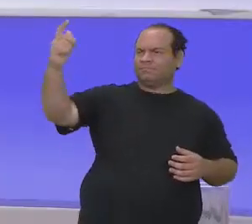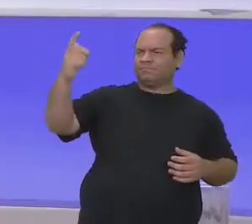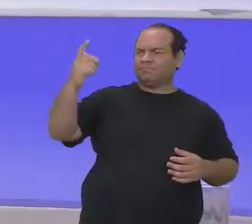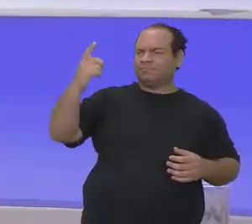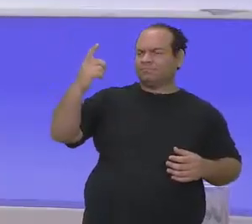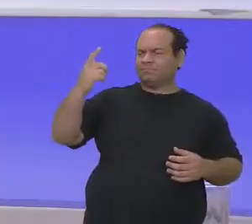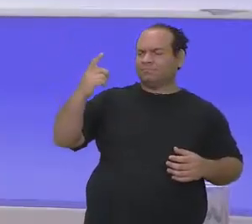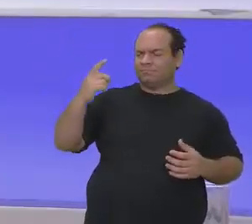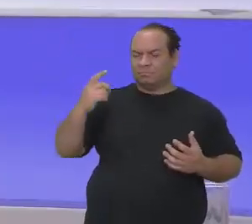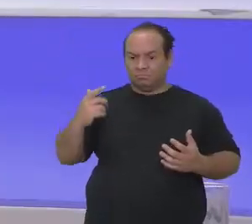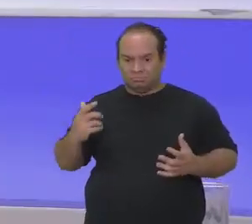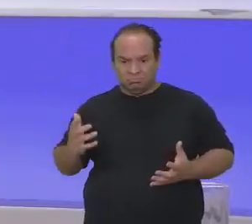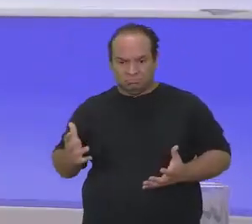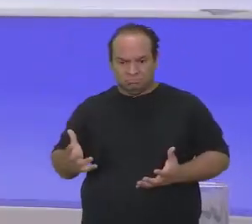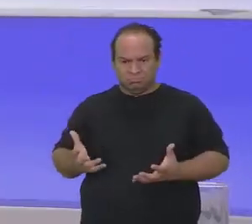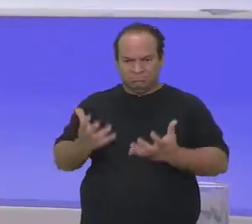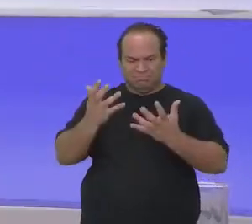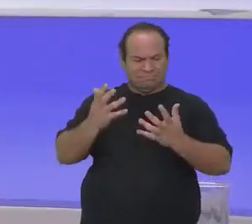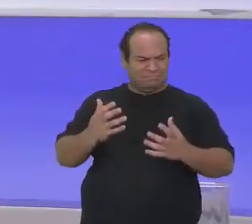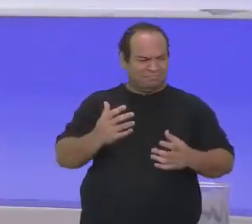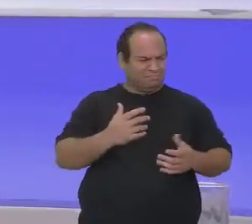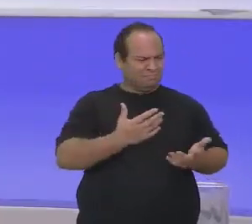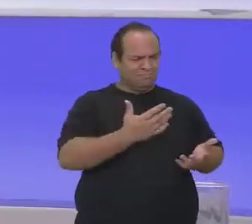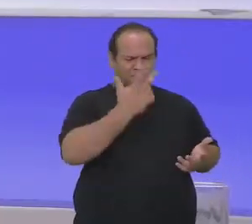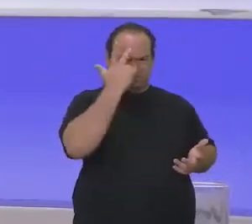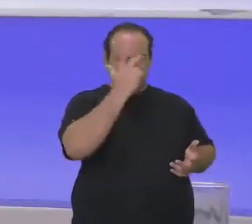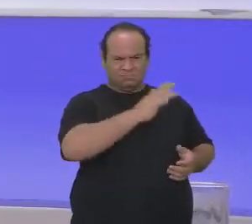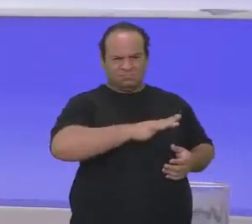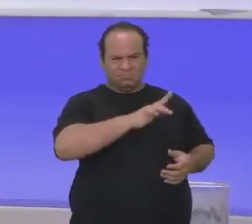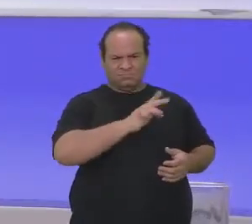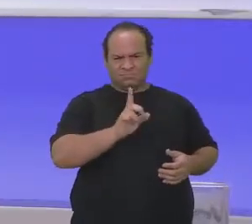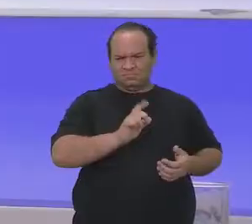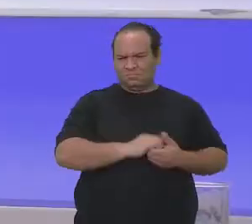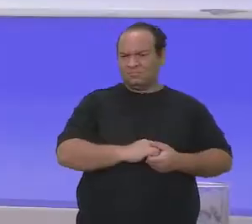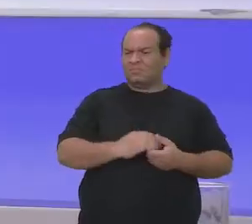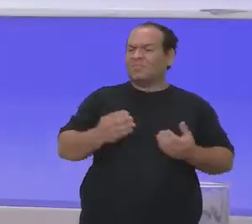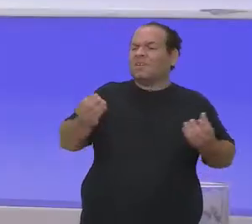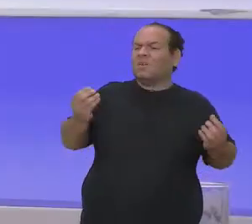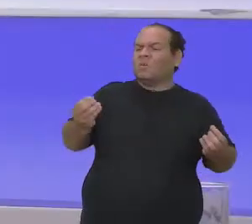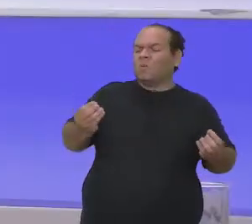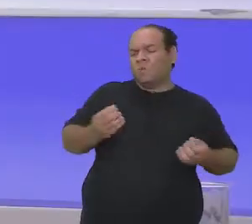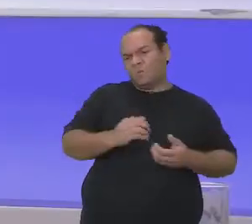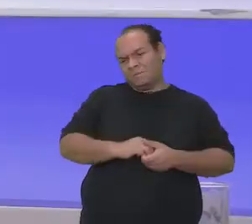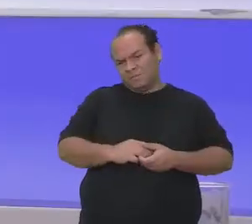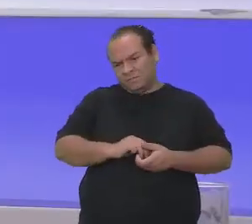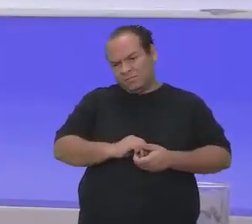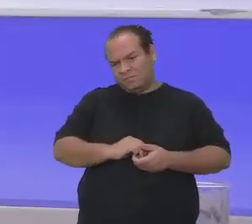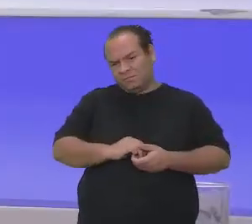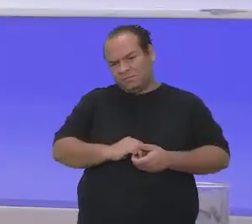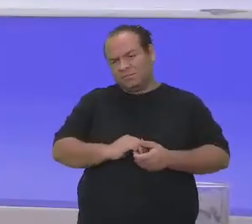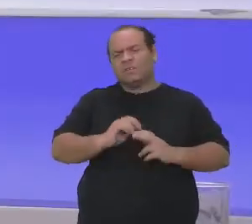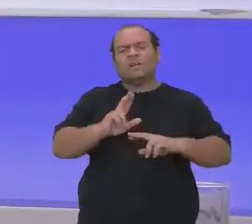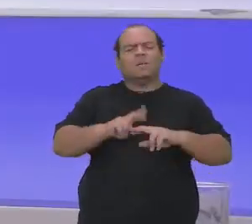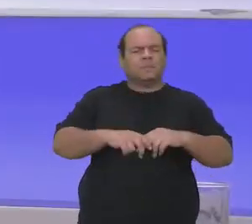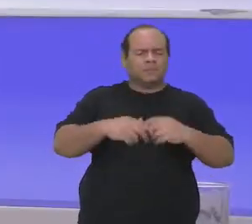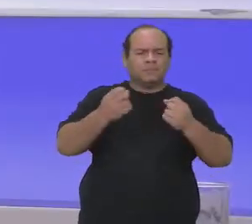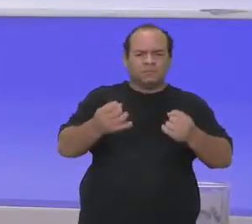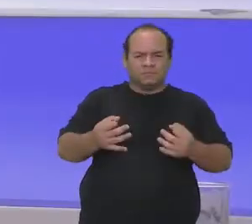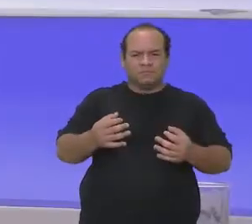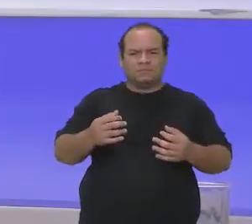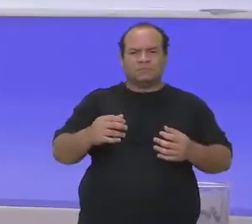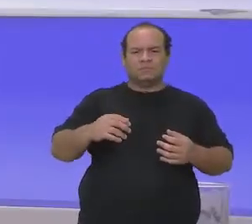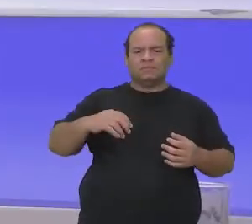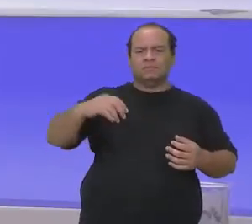estou injetando ali, mas ninguém está consumindo essa energia, gente, essa energia tem que ir para algum lugar. Então, por isso que quando a gente fala de instalação de